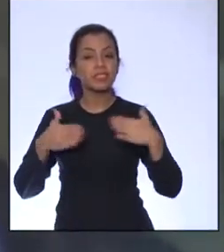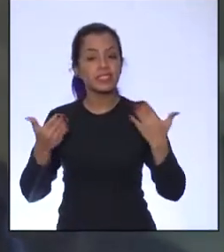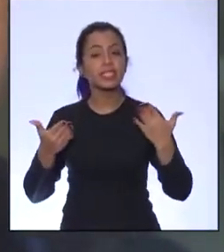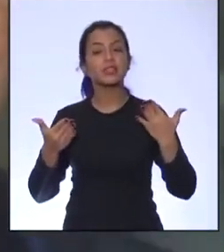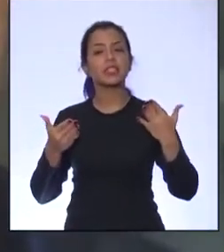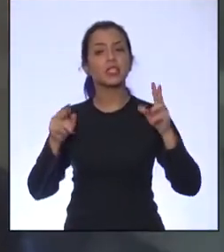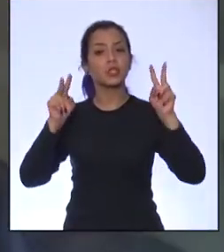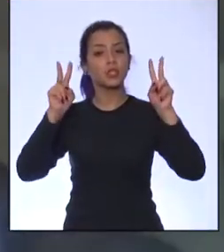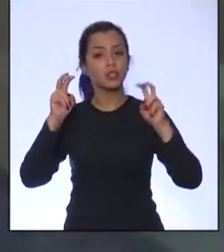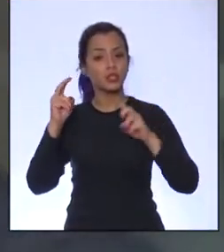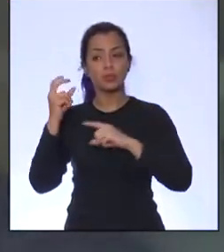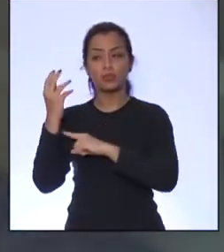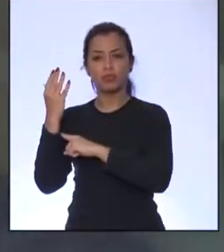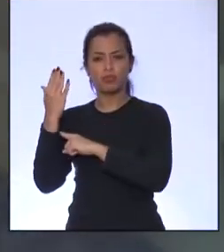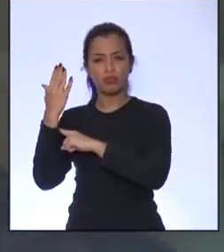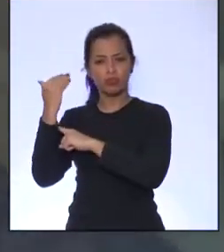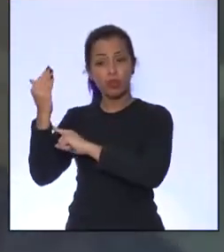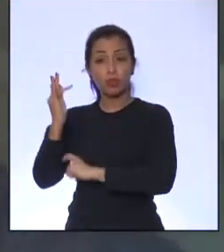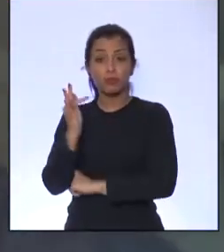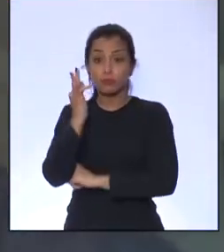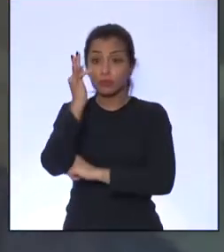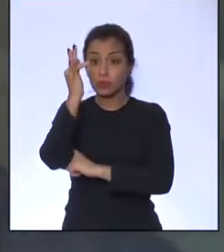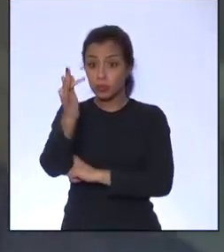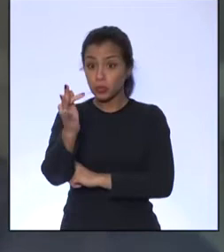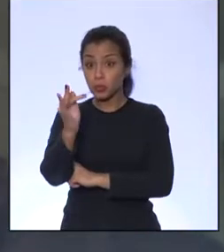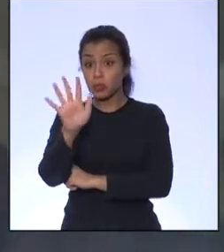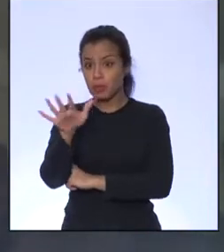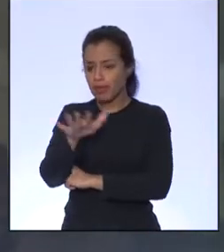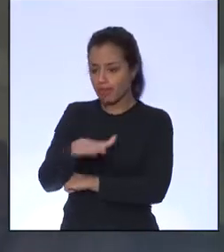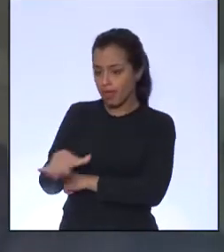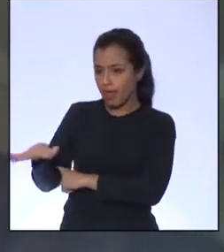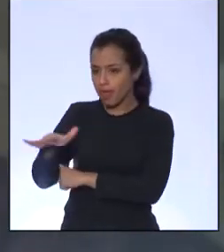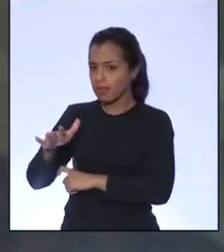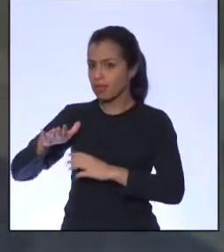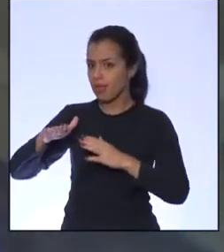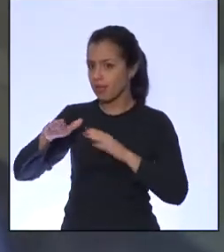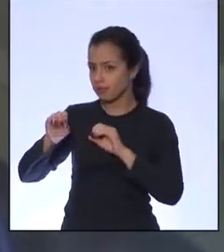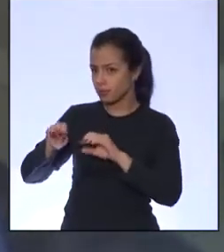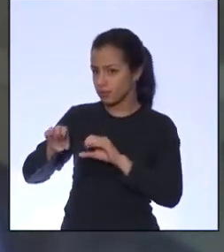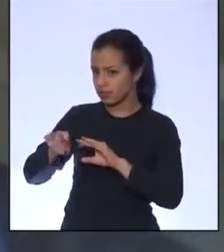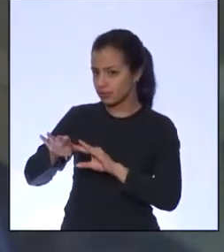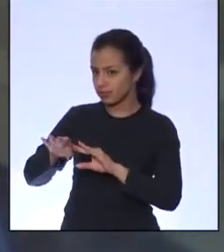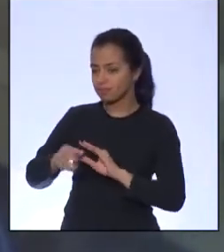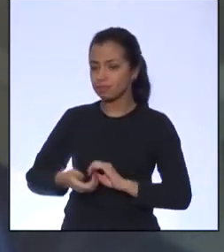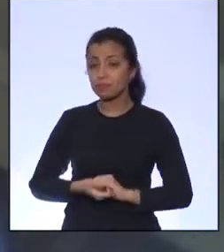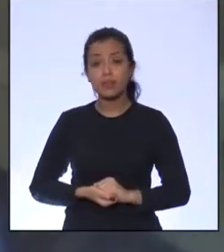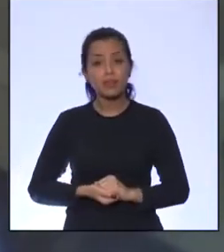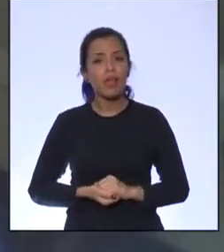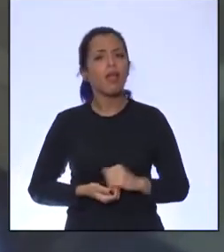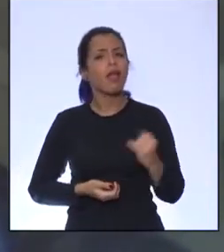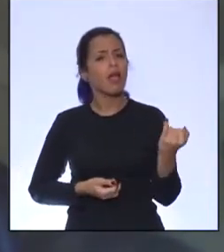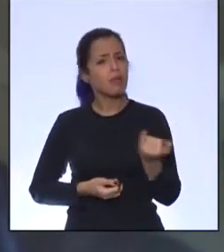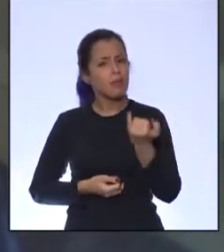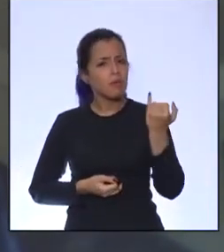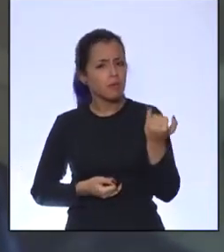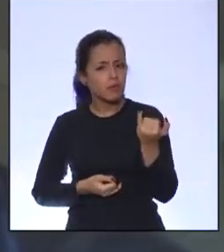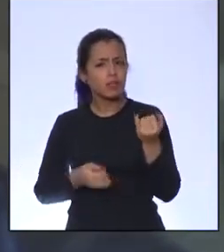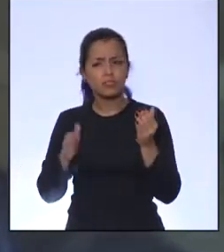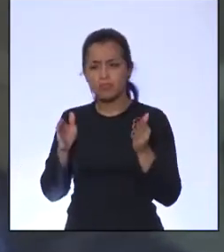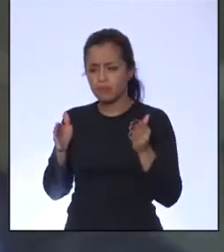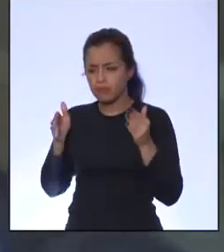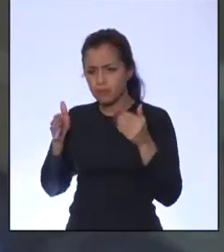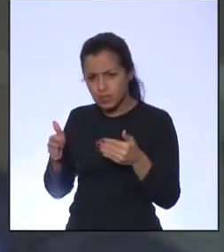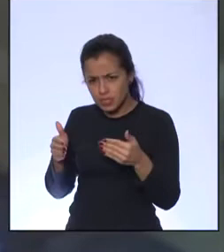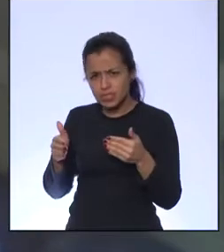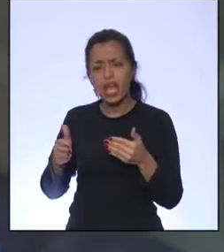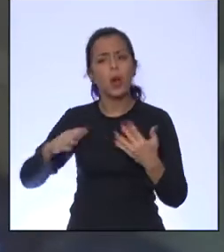no campo da educação. Importante salientar que o mundo sempre passou por mudanças